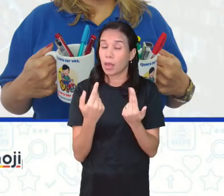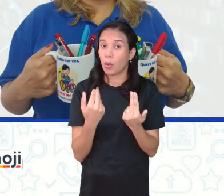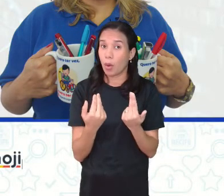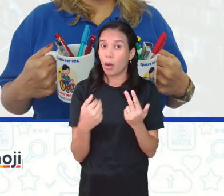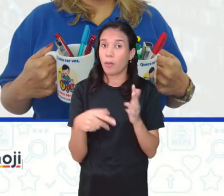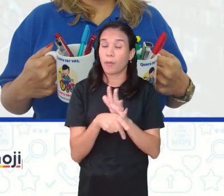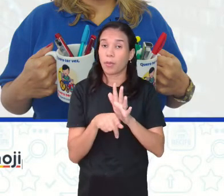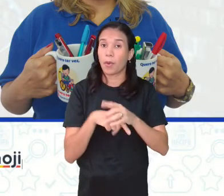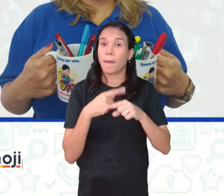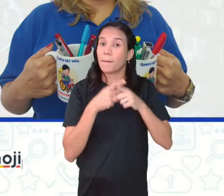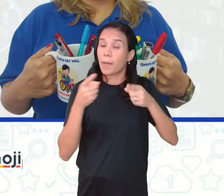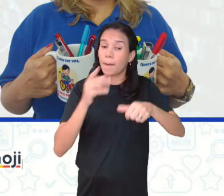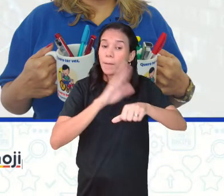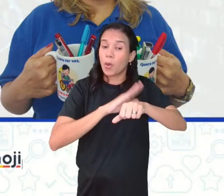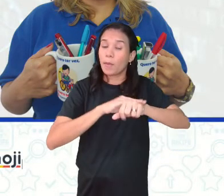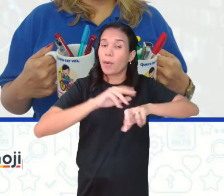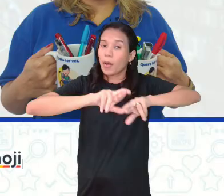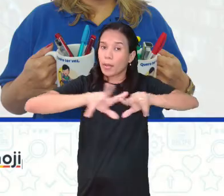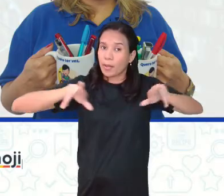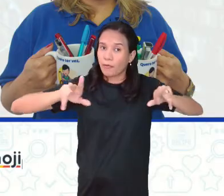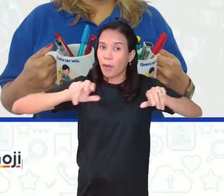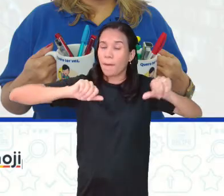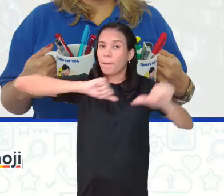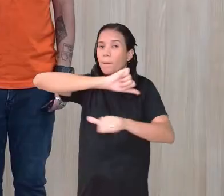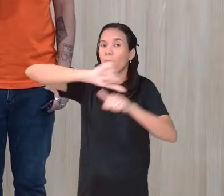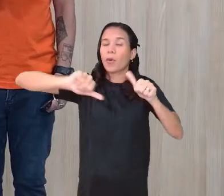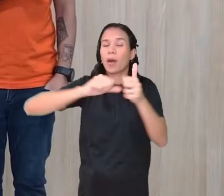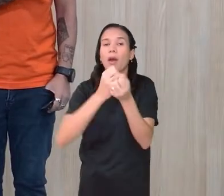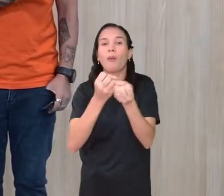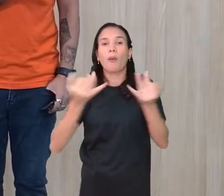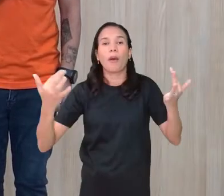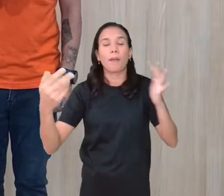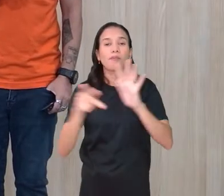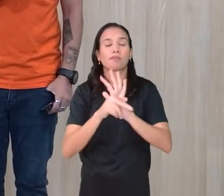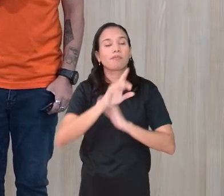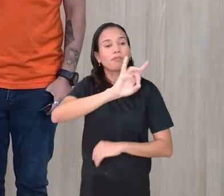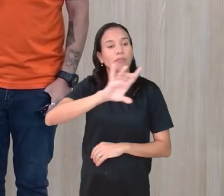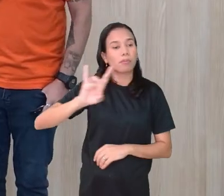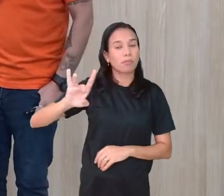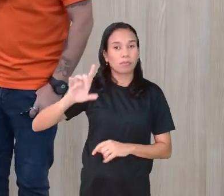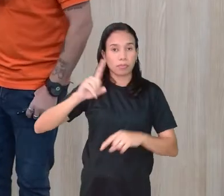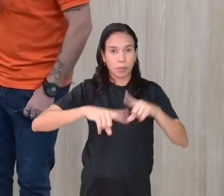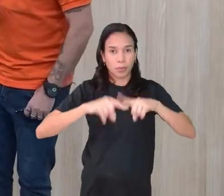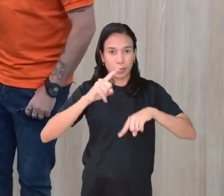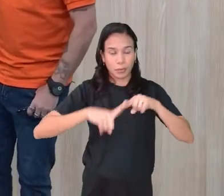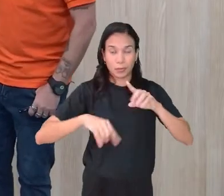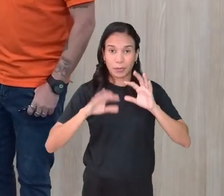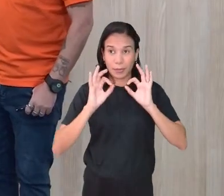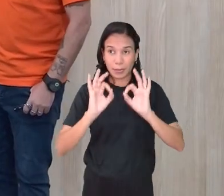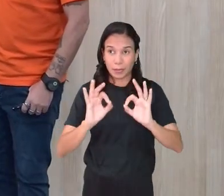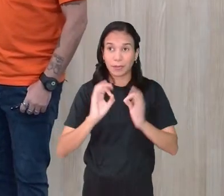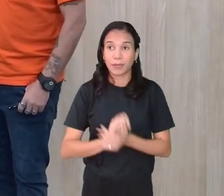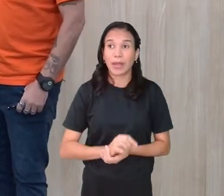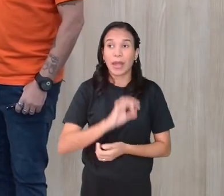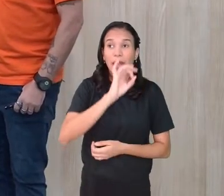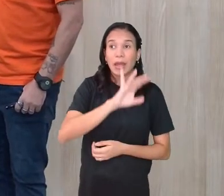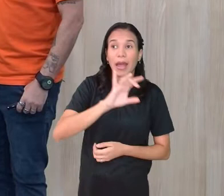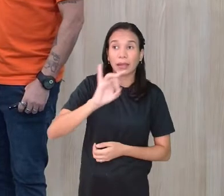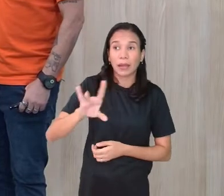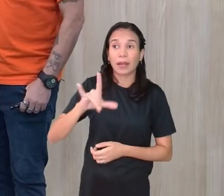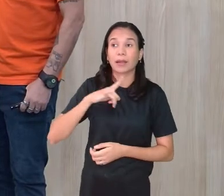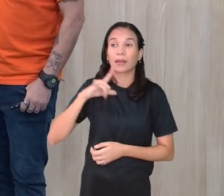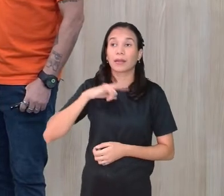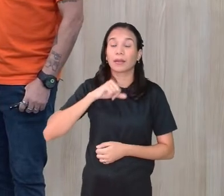em situações diferentes, apenas alterando a quantidade de cada elemento nas parcelas, né? Em cada caneca